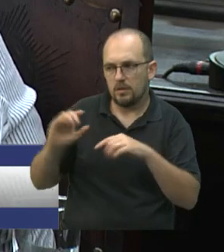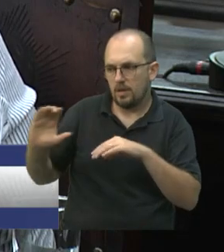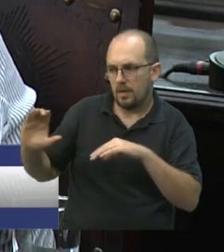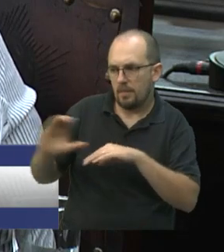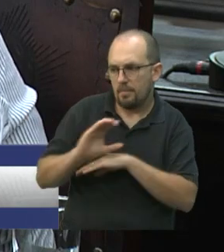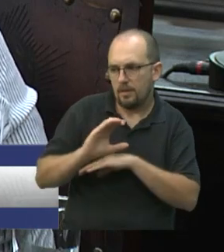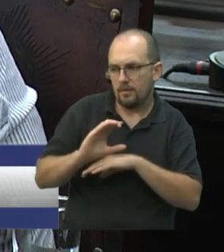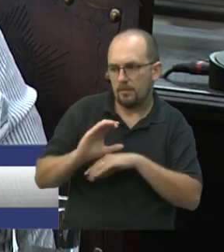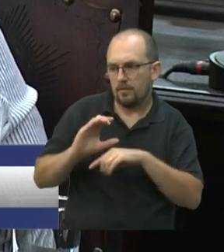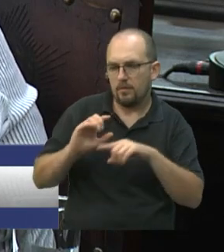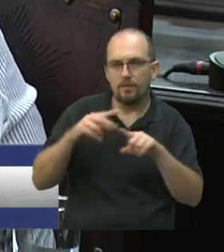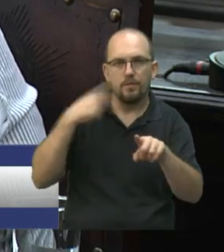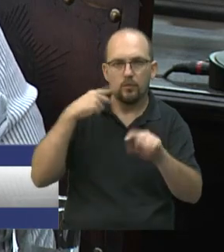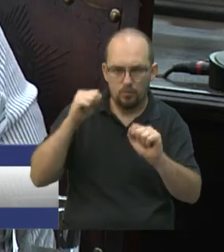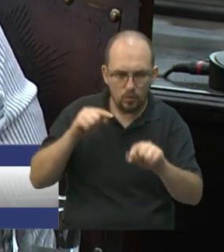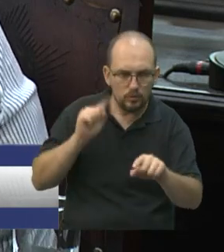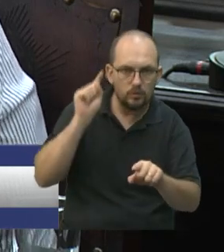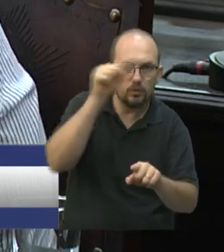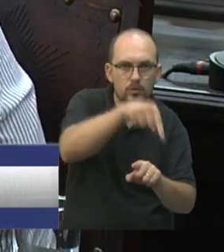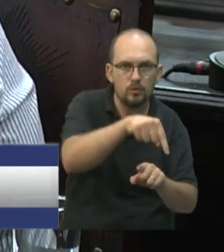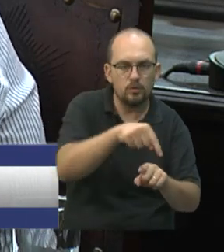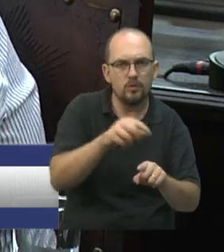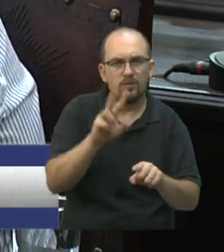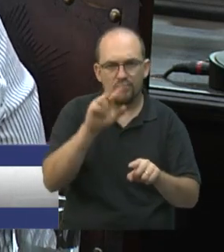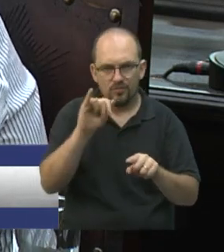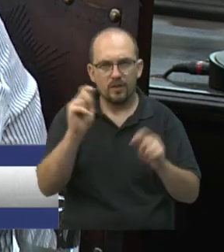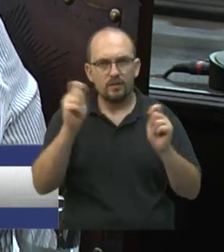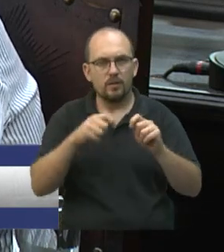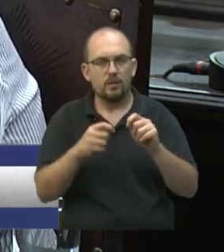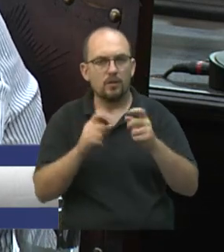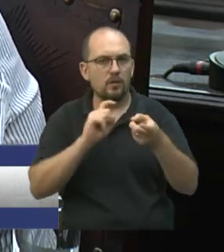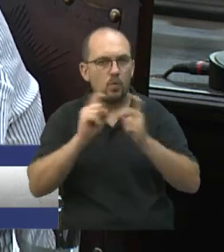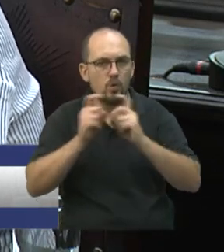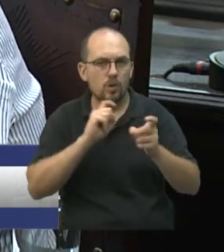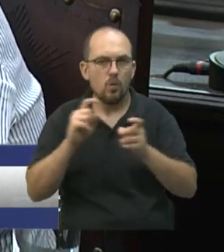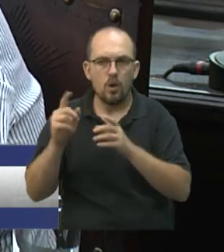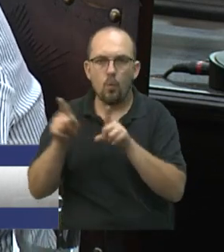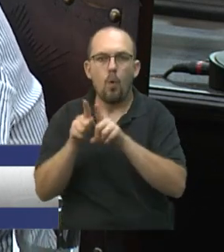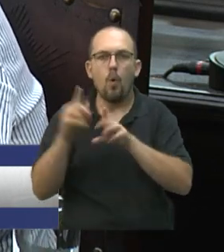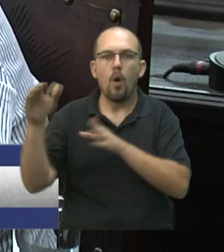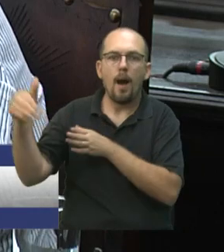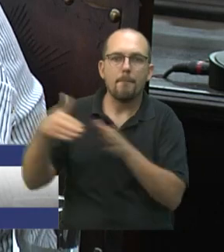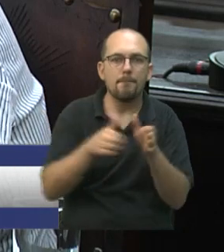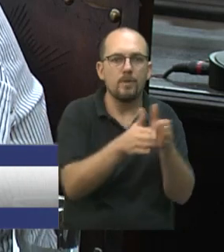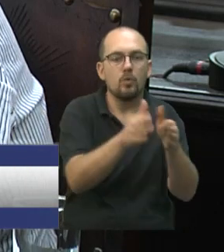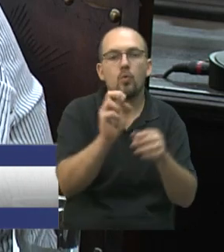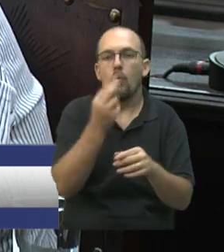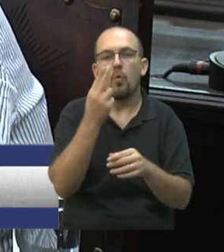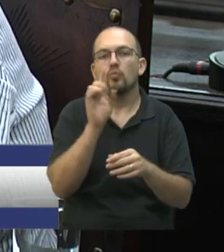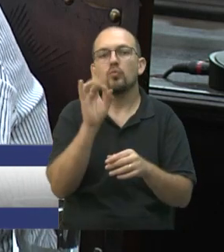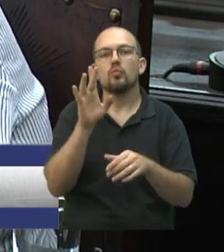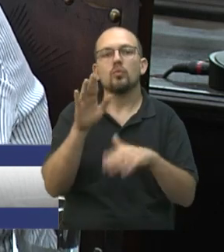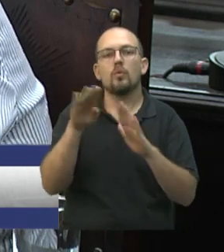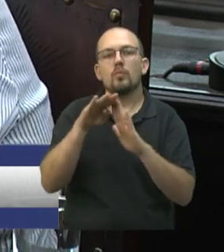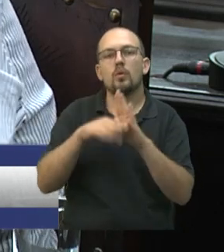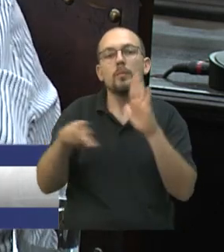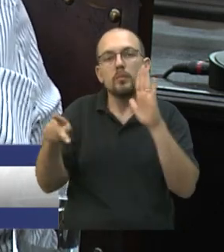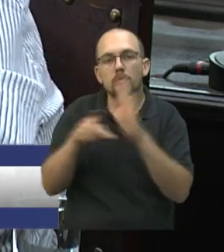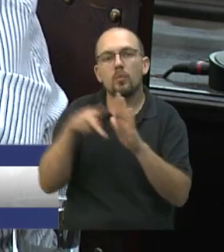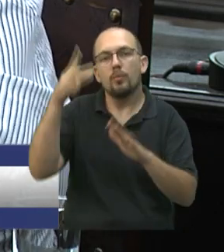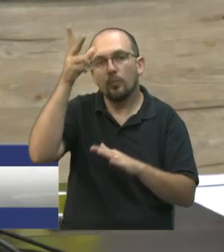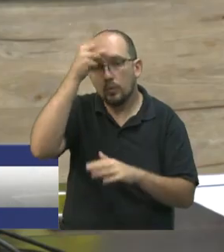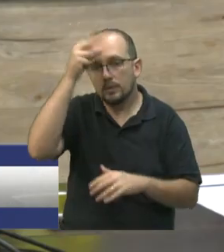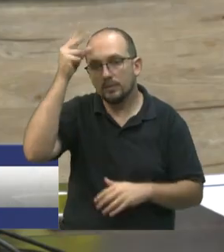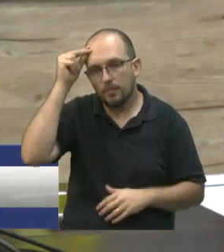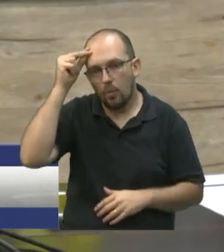de projeto? Vai ter como a gente fazer uma reunião, criar esse caminho, ou é só para programas inteiramente municipais?